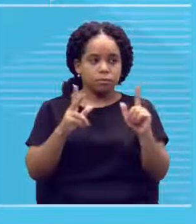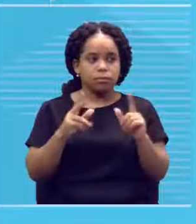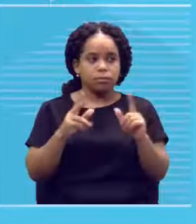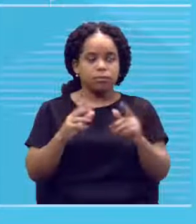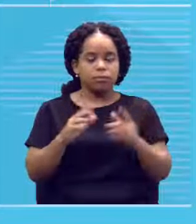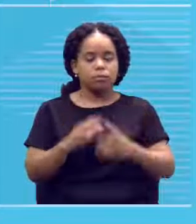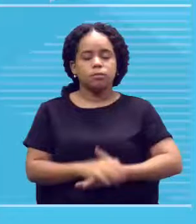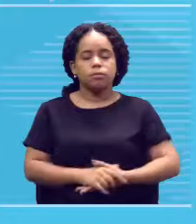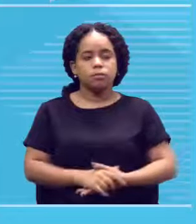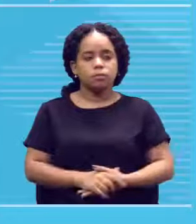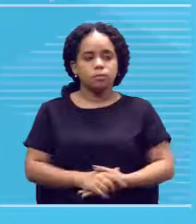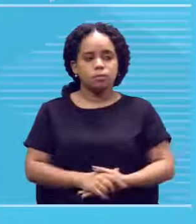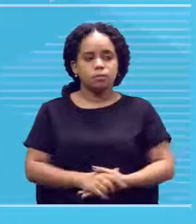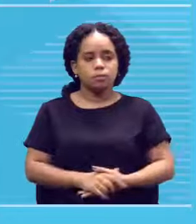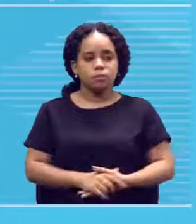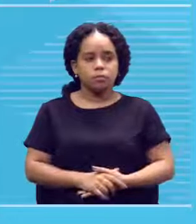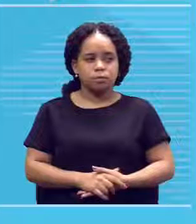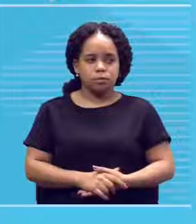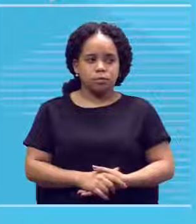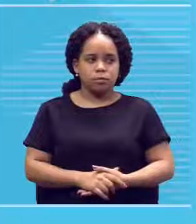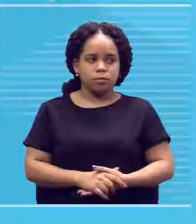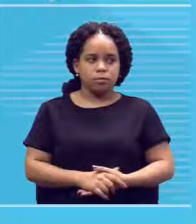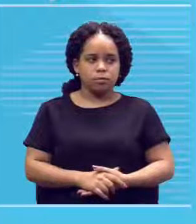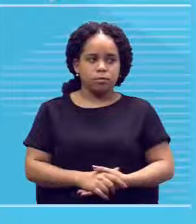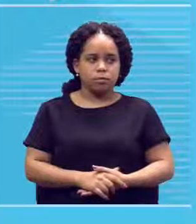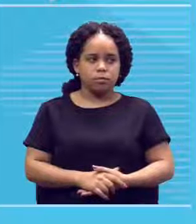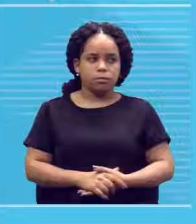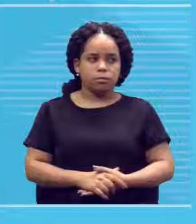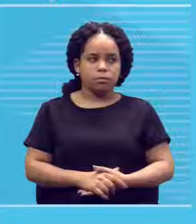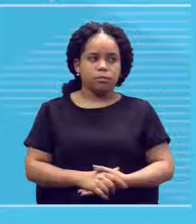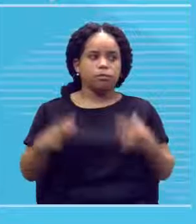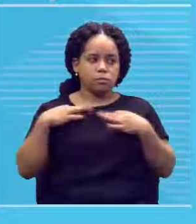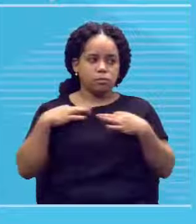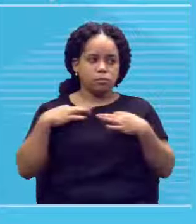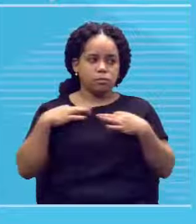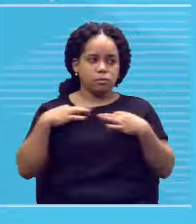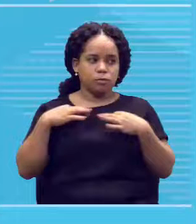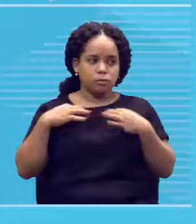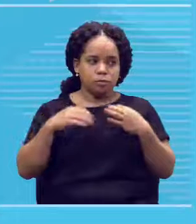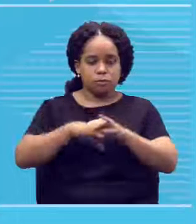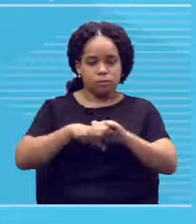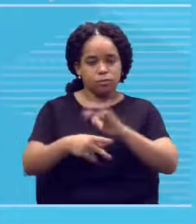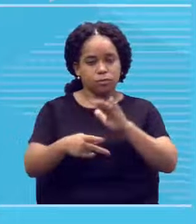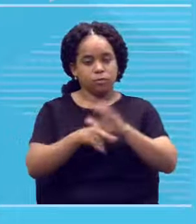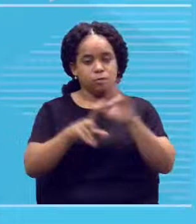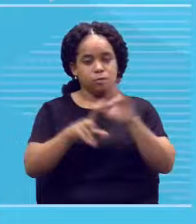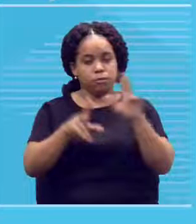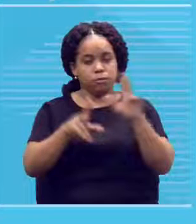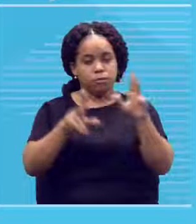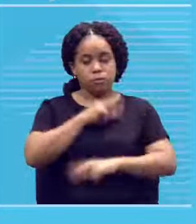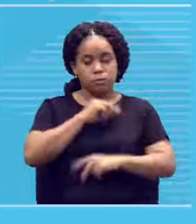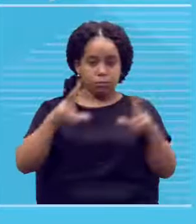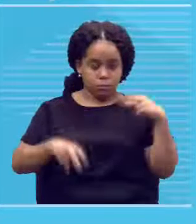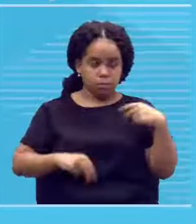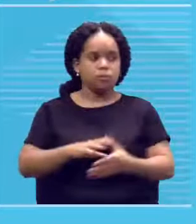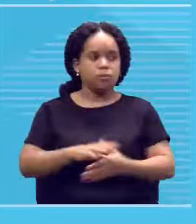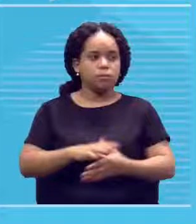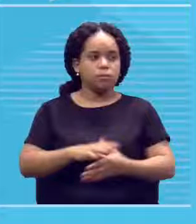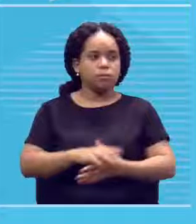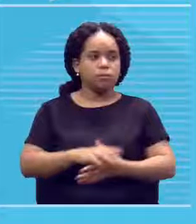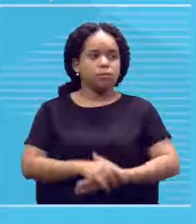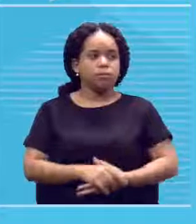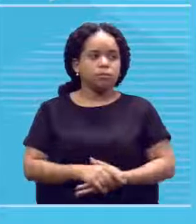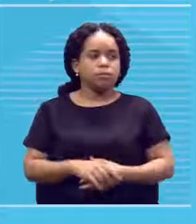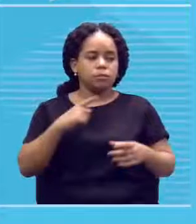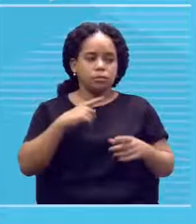assim e eu vou clicar de amarelo roupa e tênis da moda é o guarda-roupa tudo bem eu